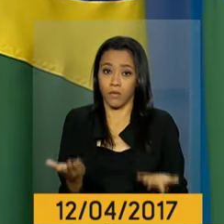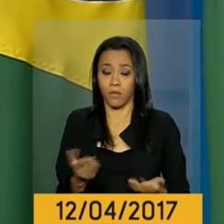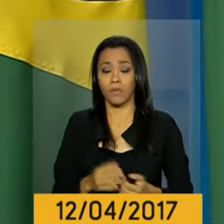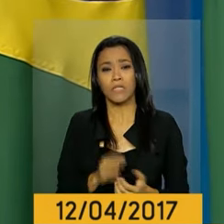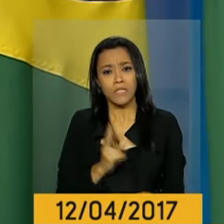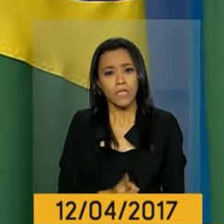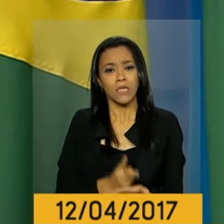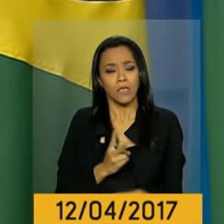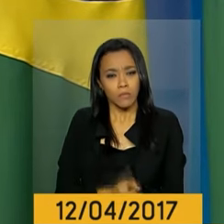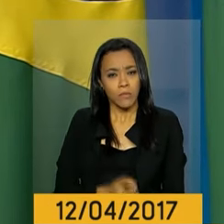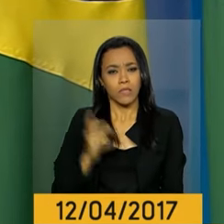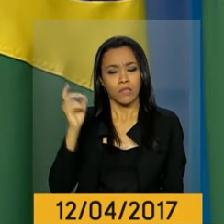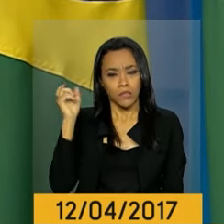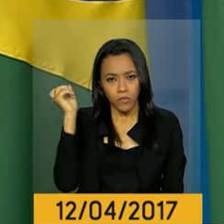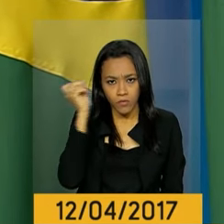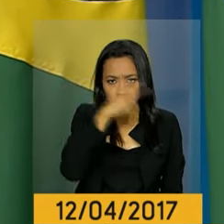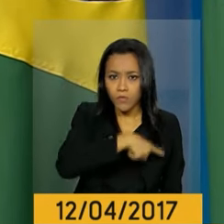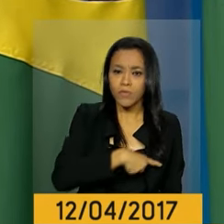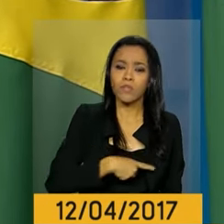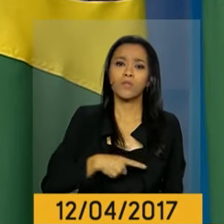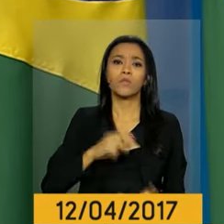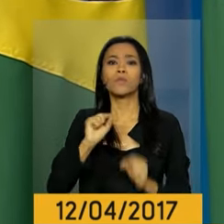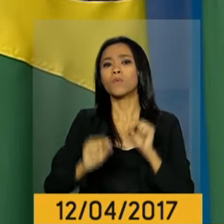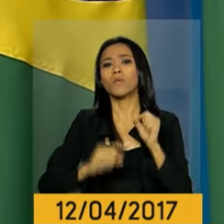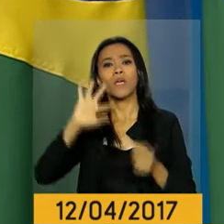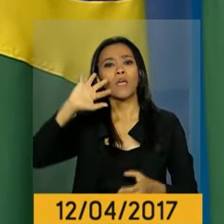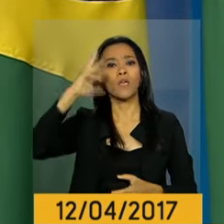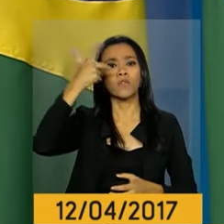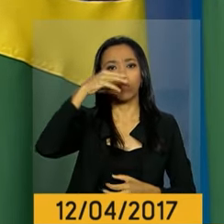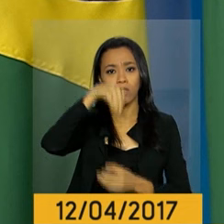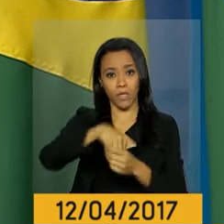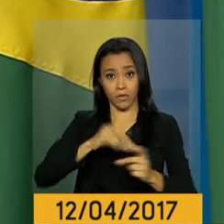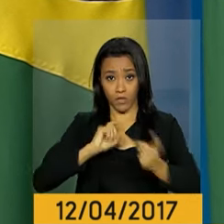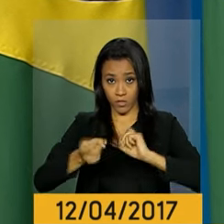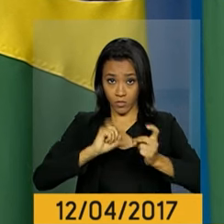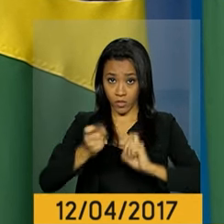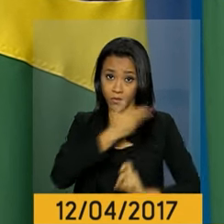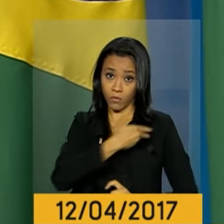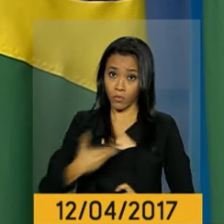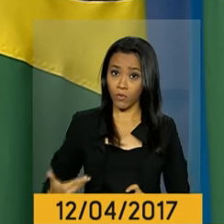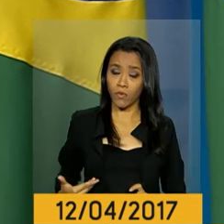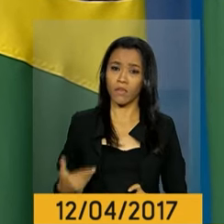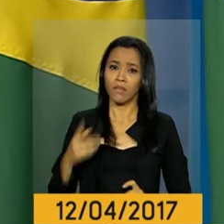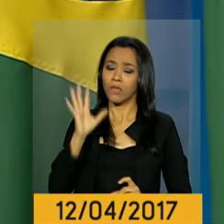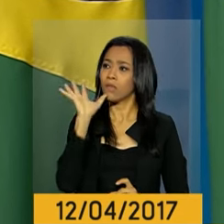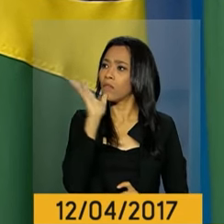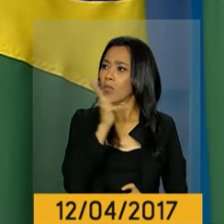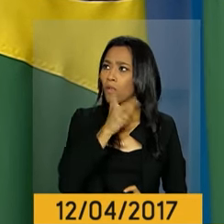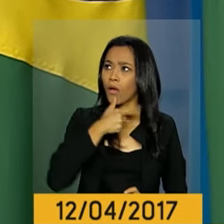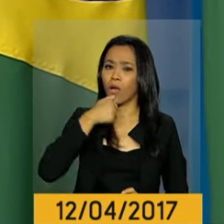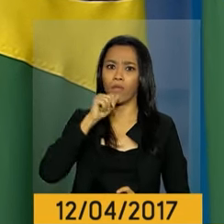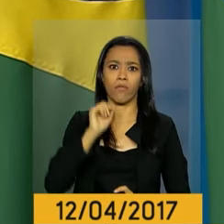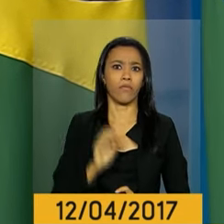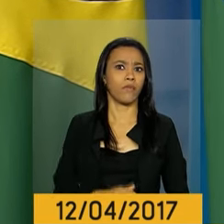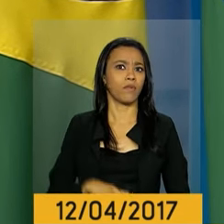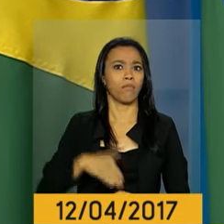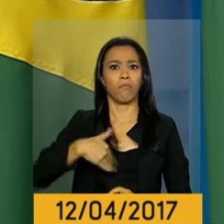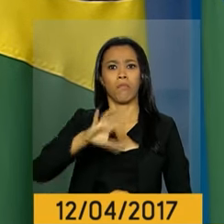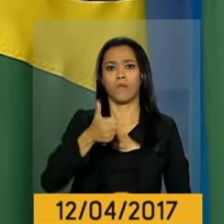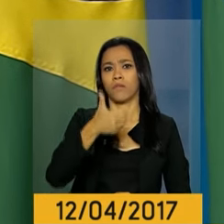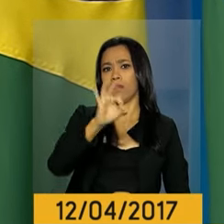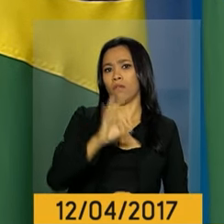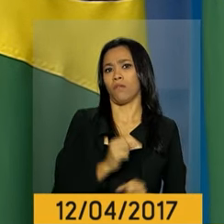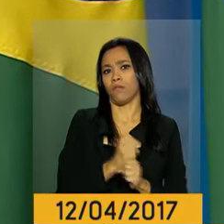impasses difíceis de resolver na administração pública e é um impasse que Durava década e meia